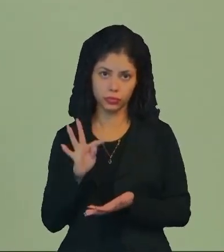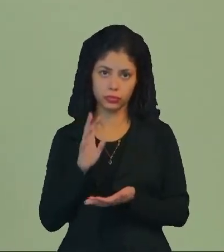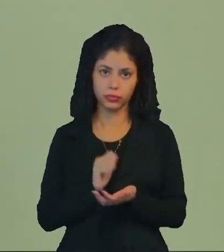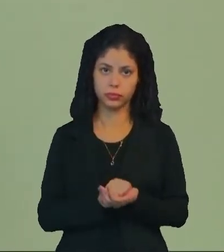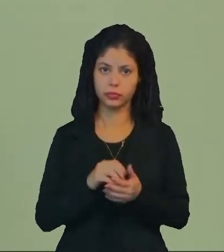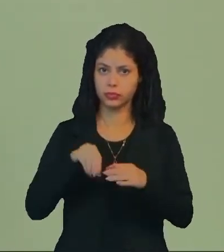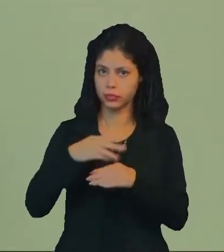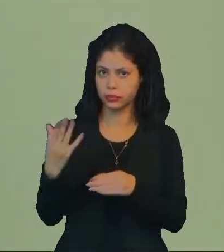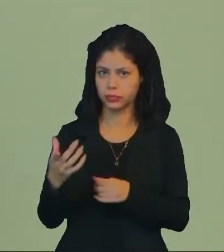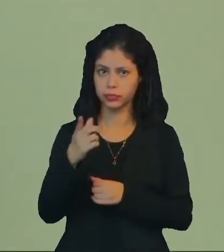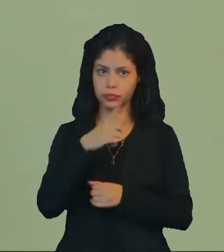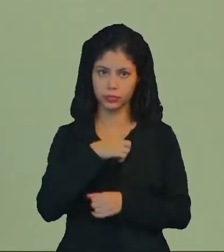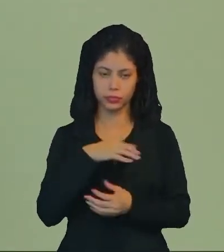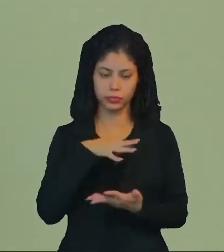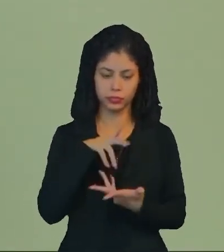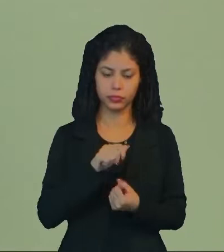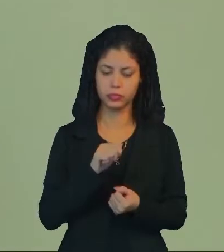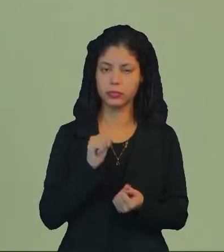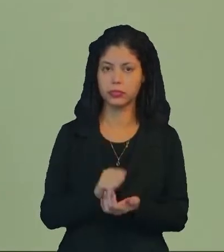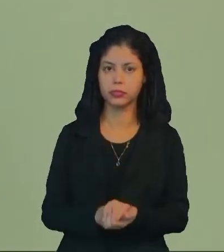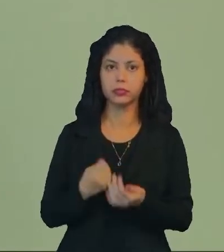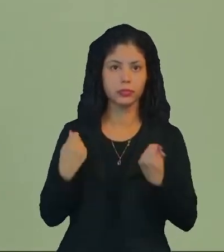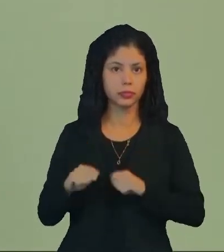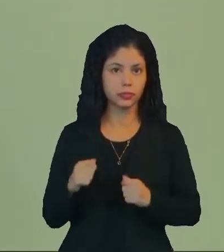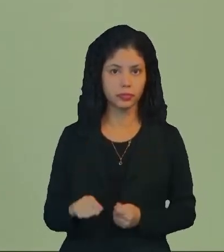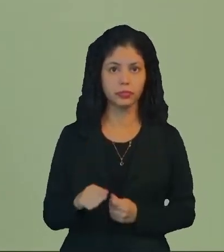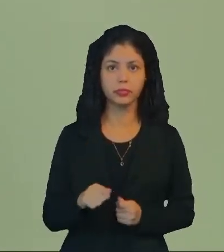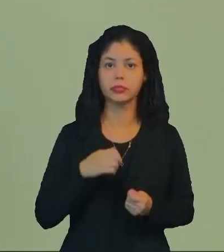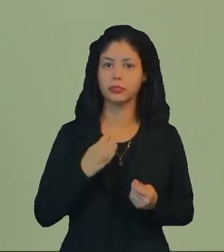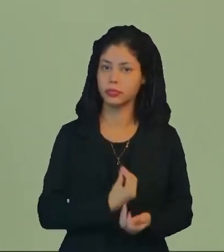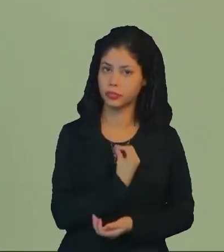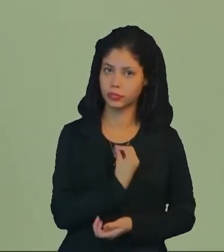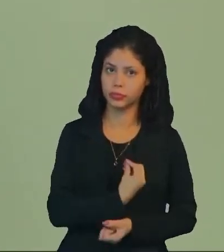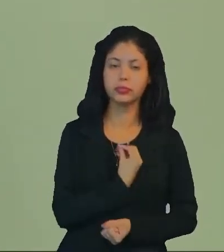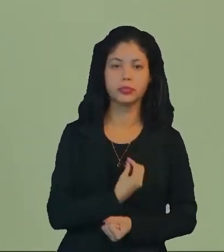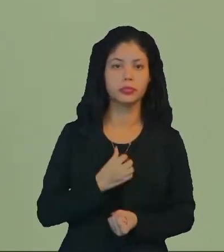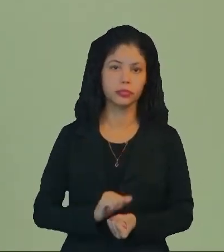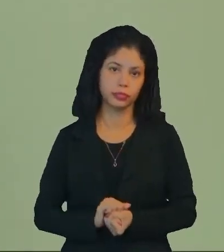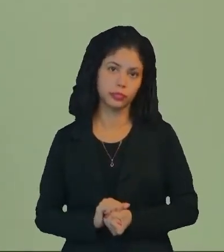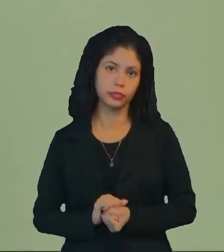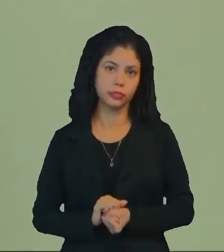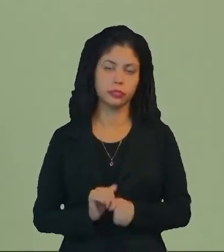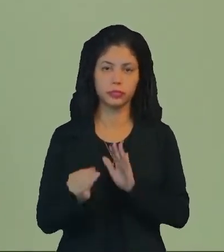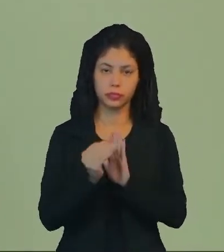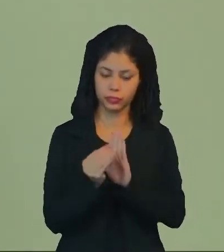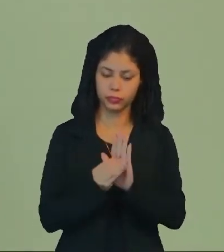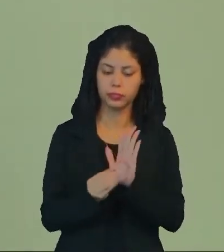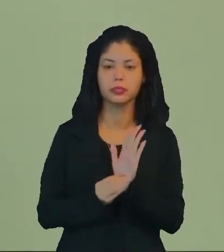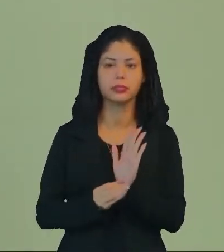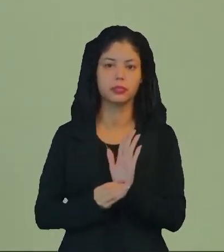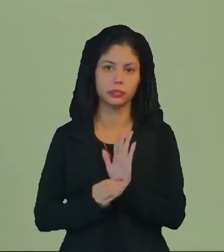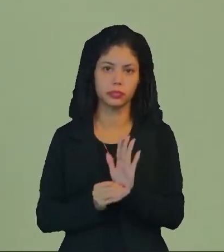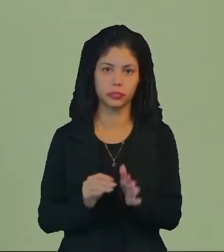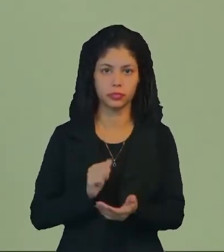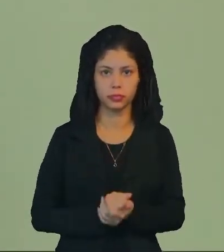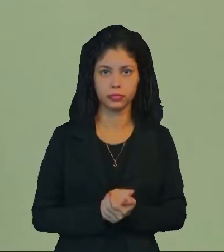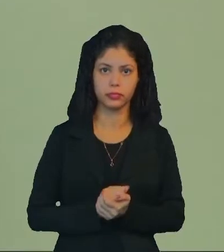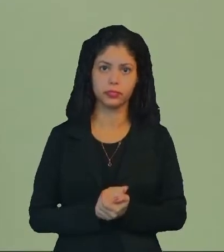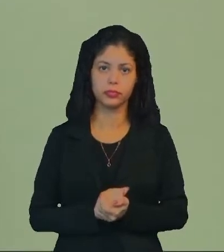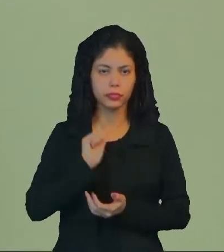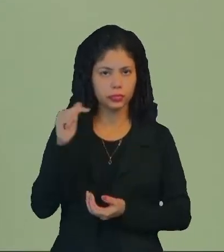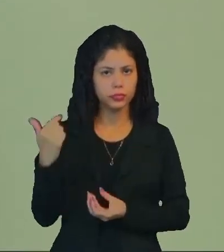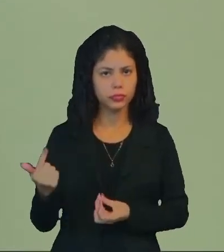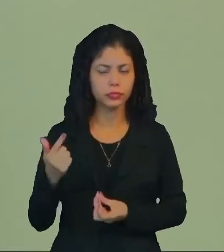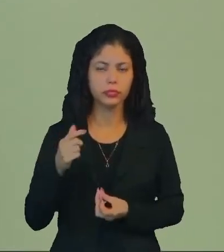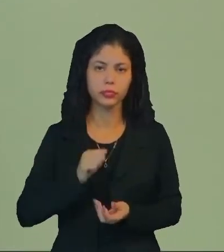fora da Terra. E que nem eu falei anteriormente, é necessário que para poder existir vida é necessário um princípio de fatores, né? Então, e outra,